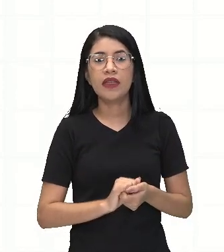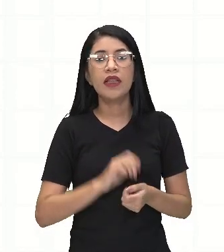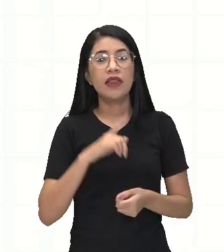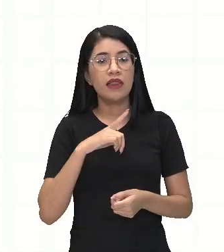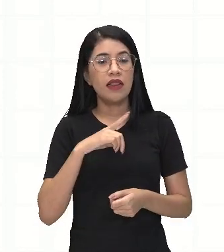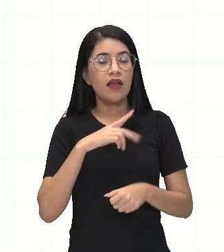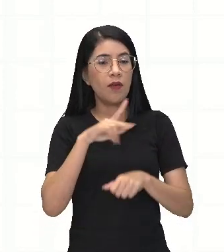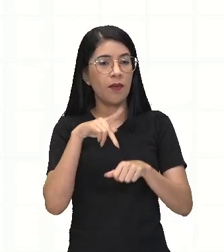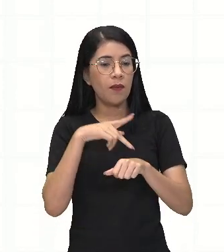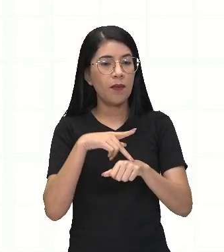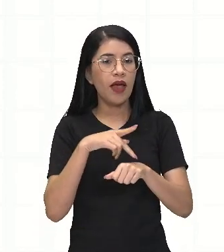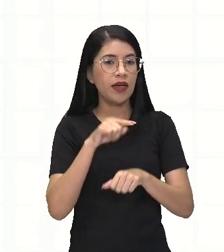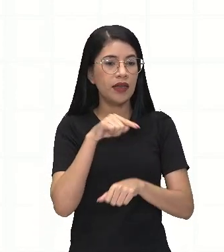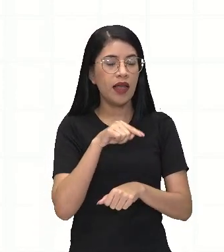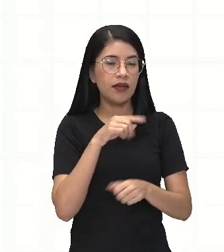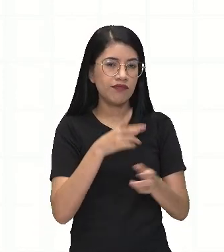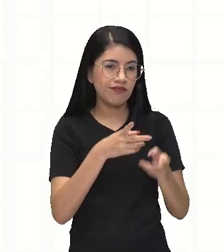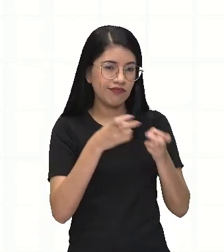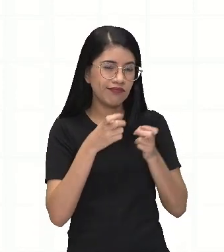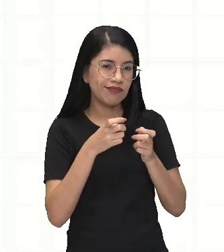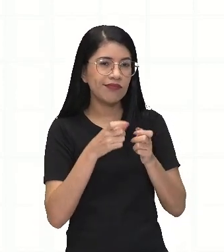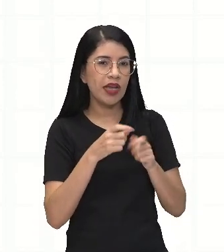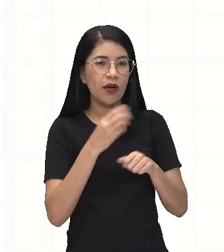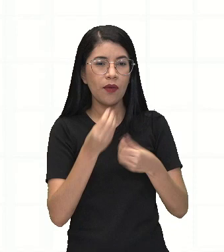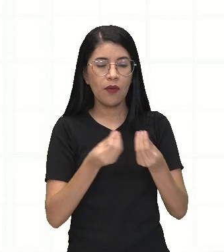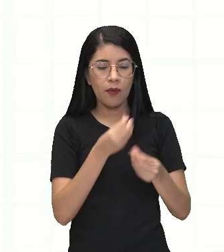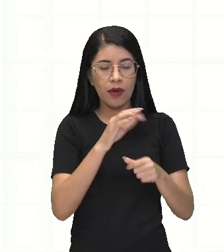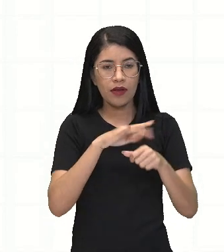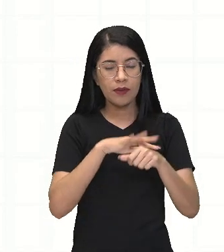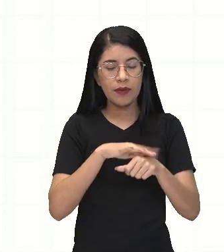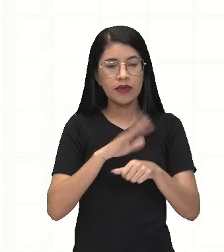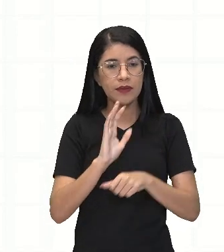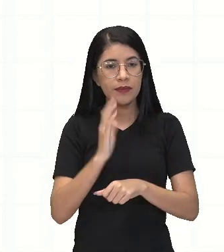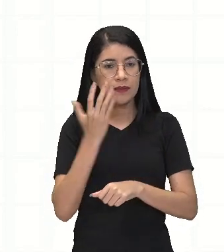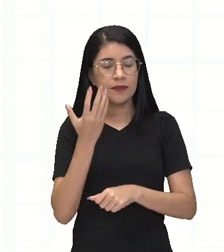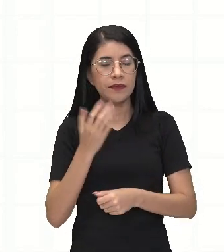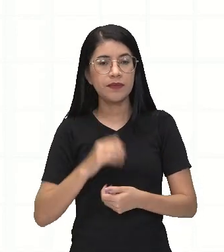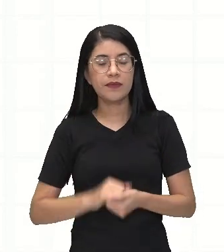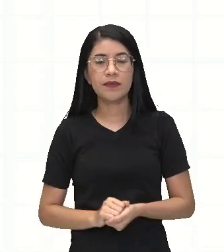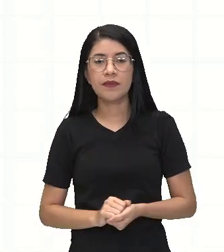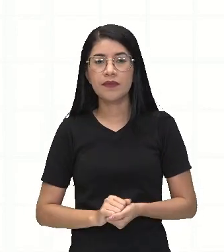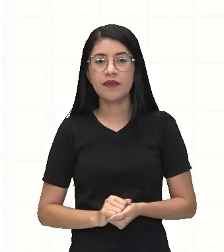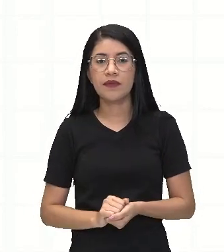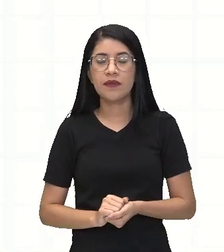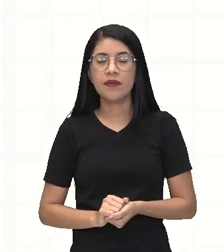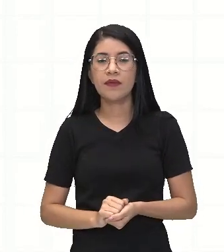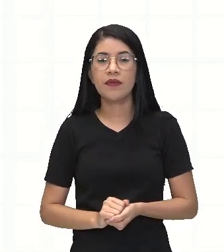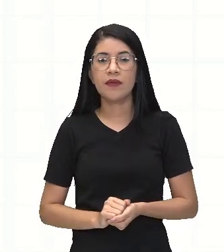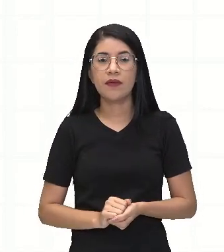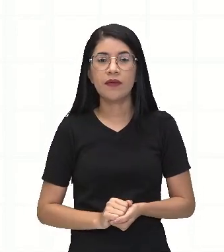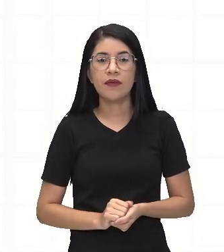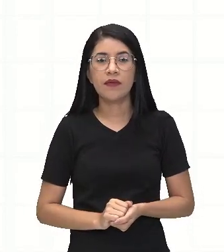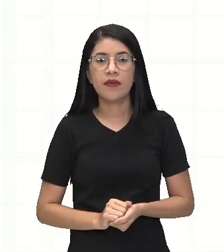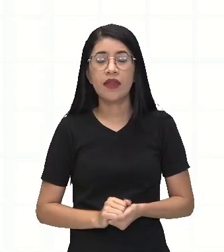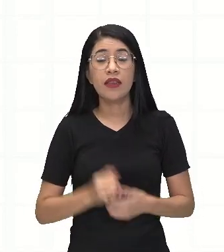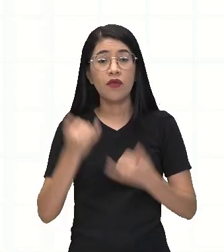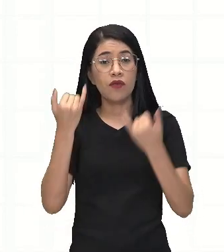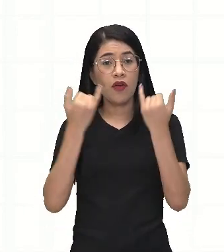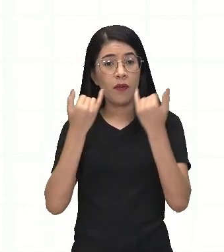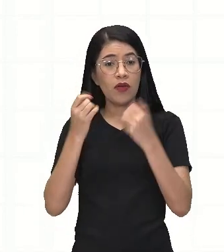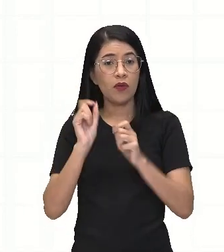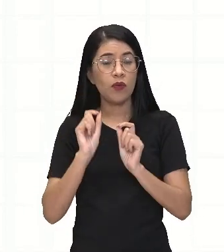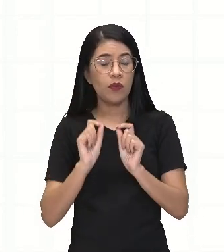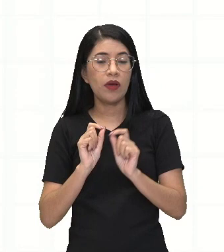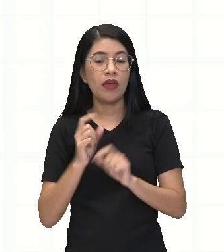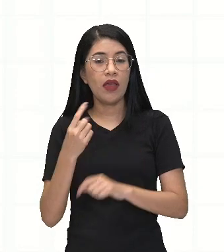bom? Neste caso, nós temos que uma pessoa foi acometida por uma